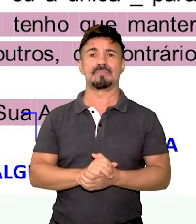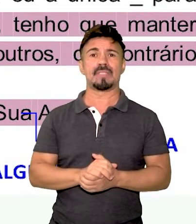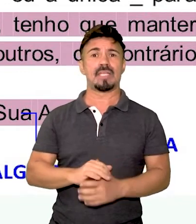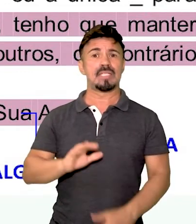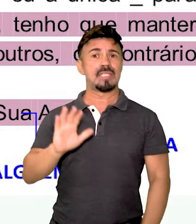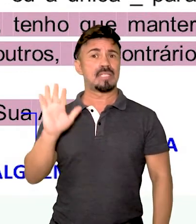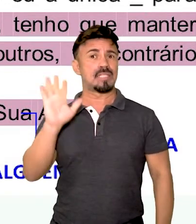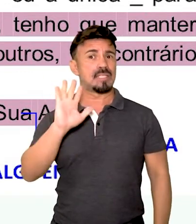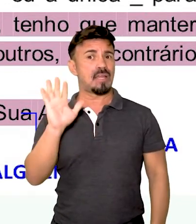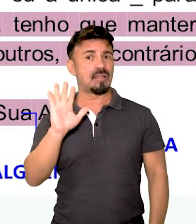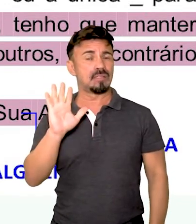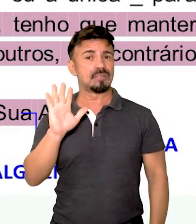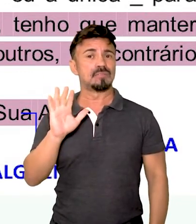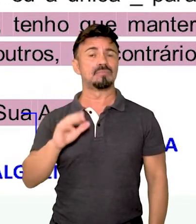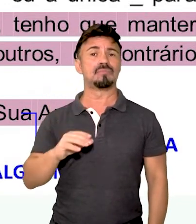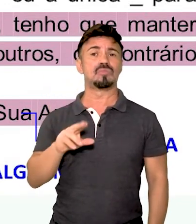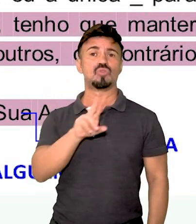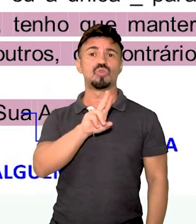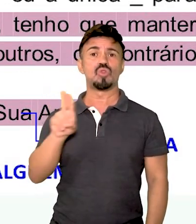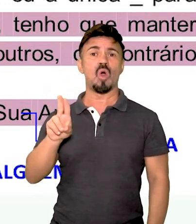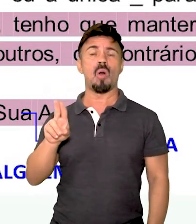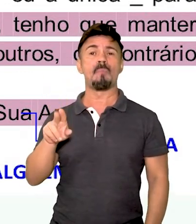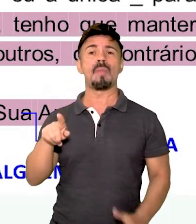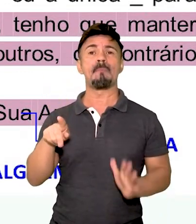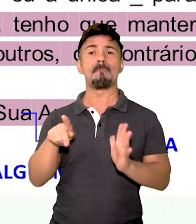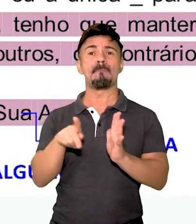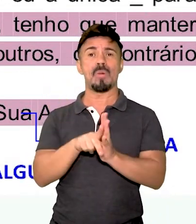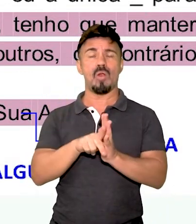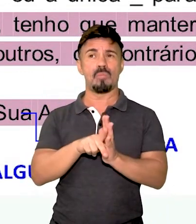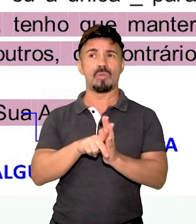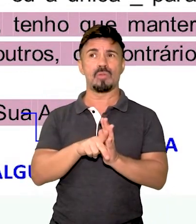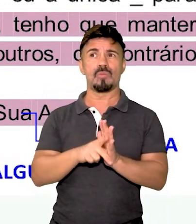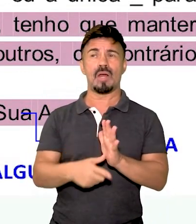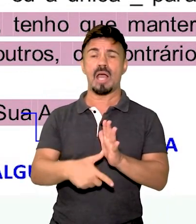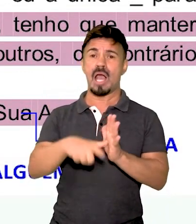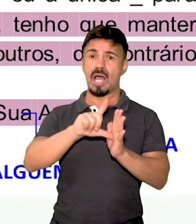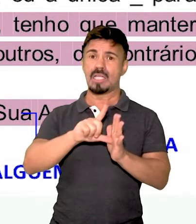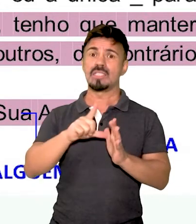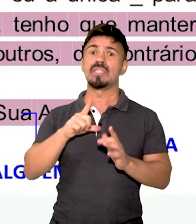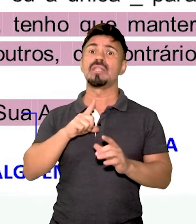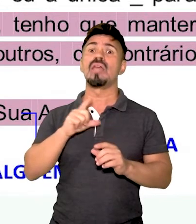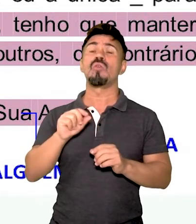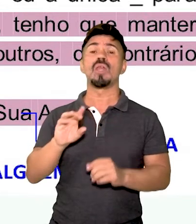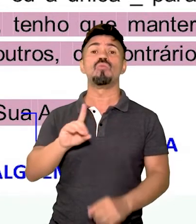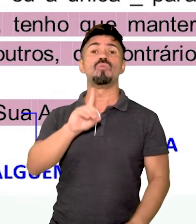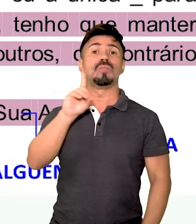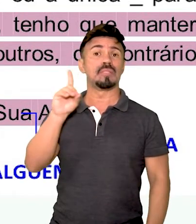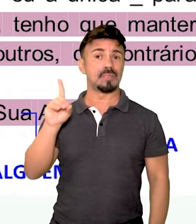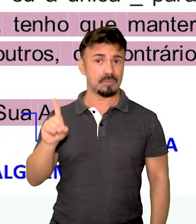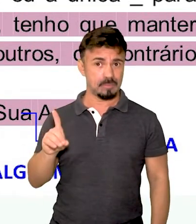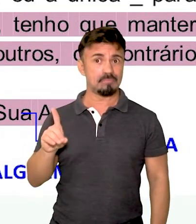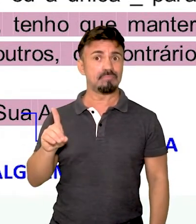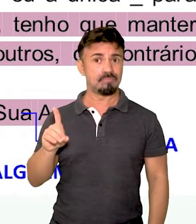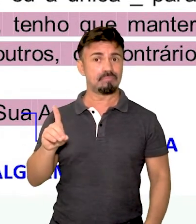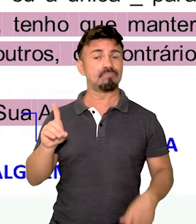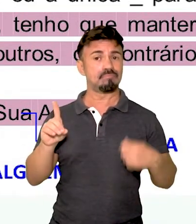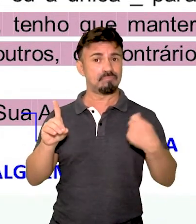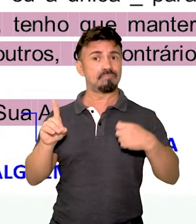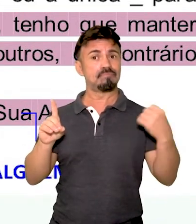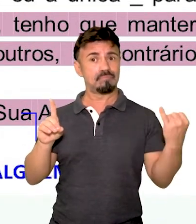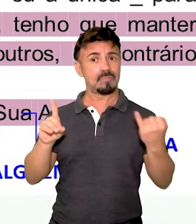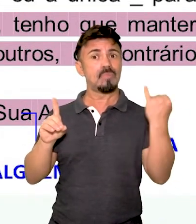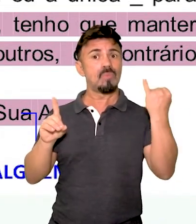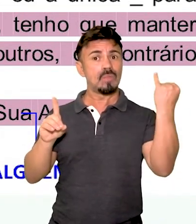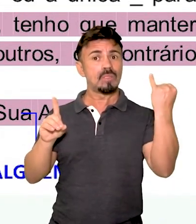saudação íntima e o nome próprio para o diário. Observe que antes nós temos a data, né, que é muito importante